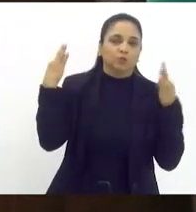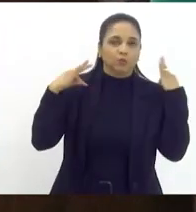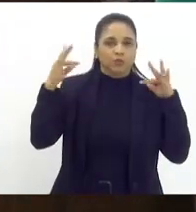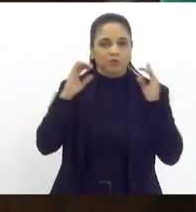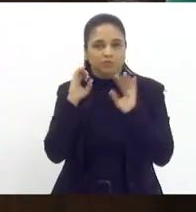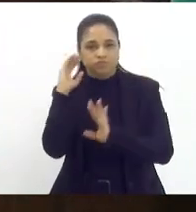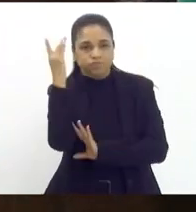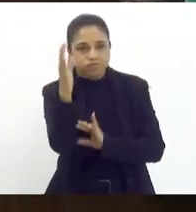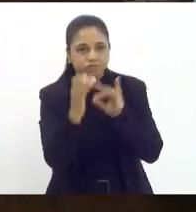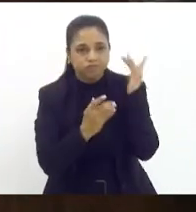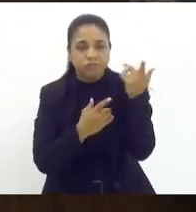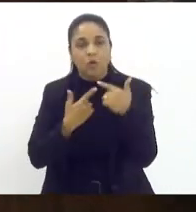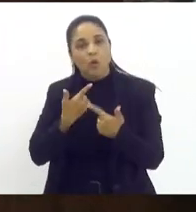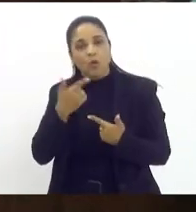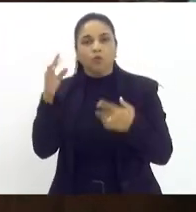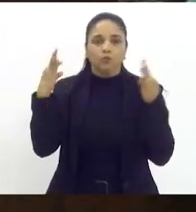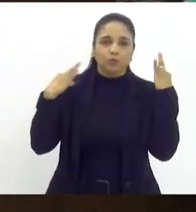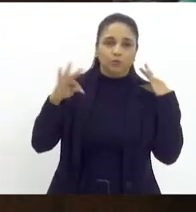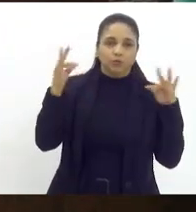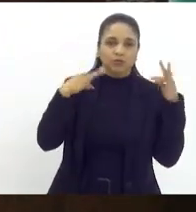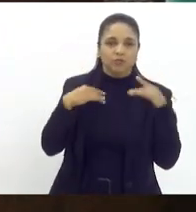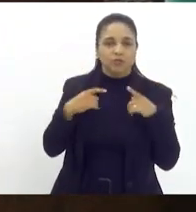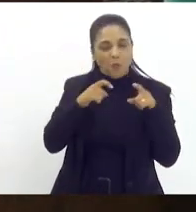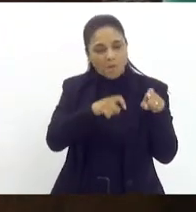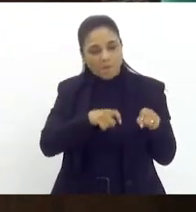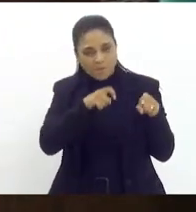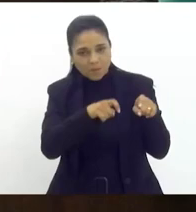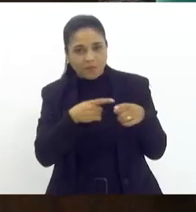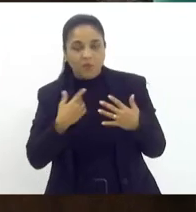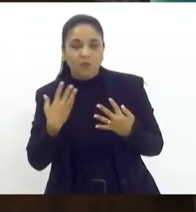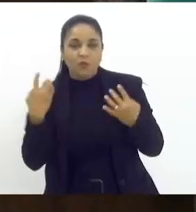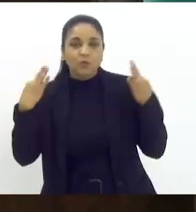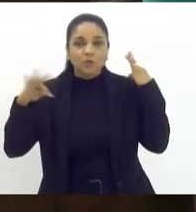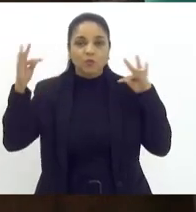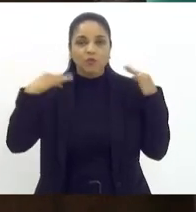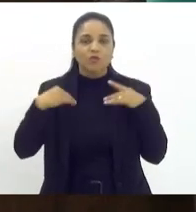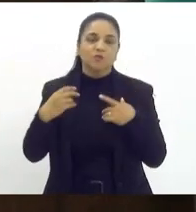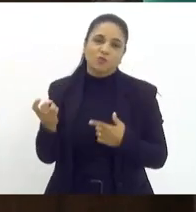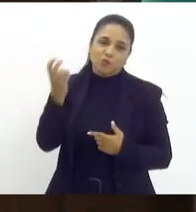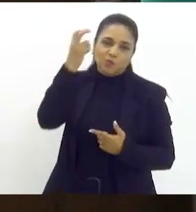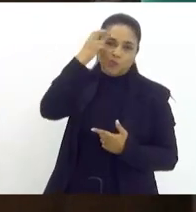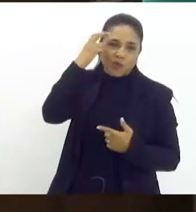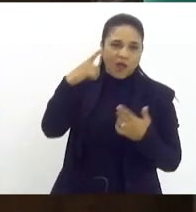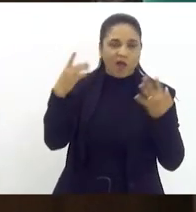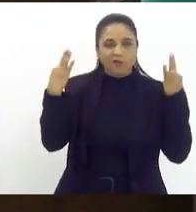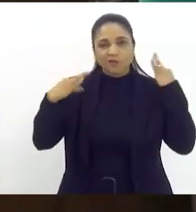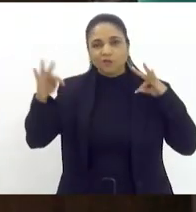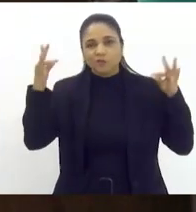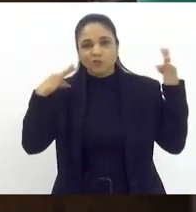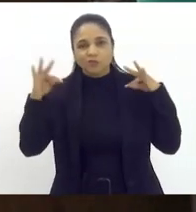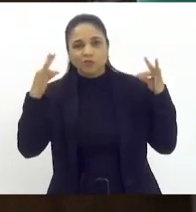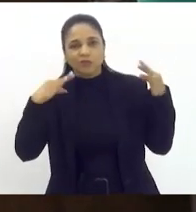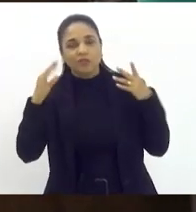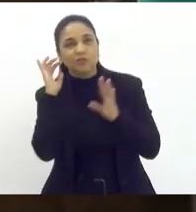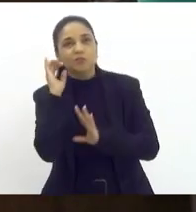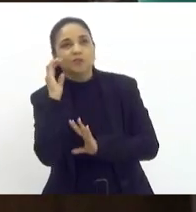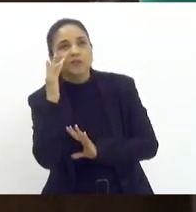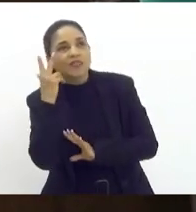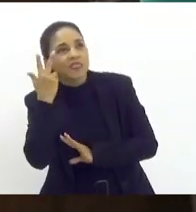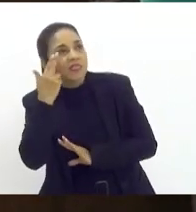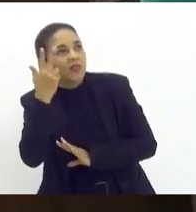pecuário outra turismo cultural outra turismo de natureza